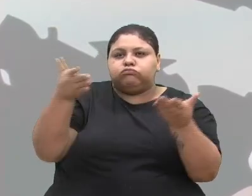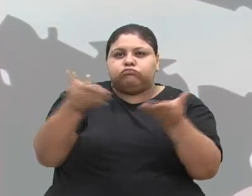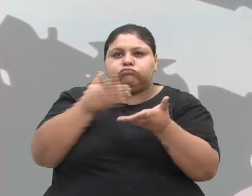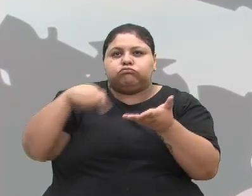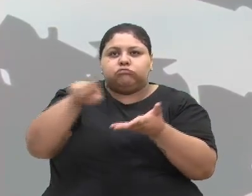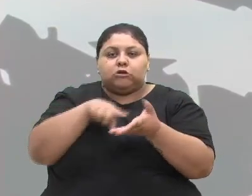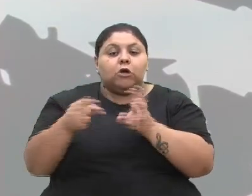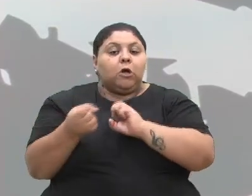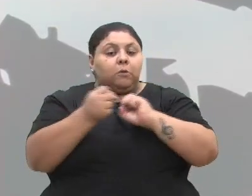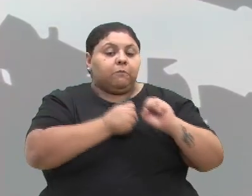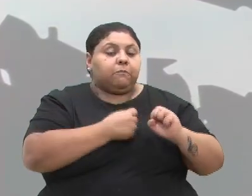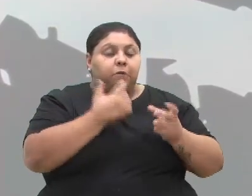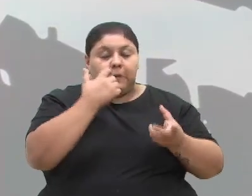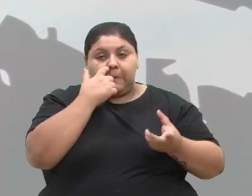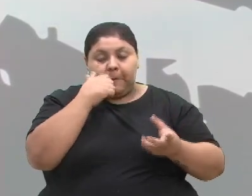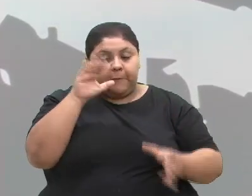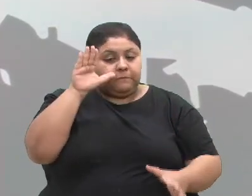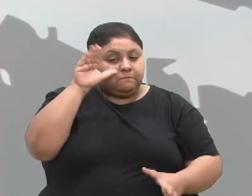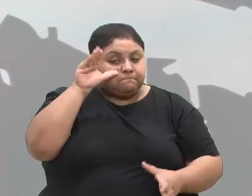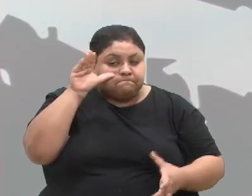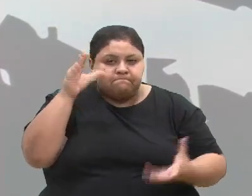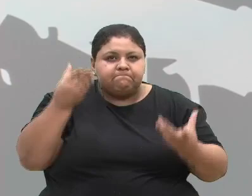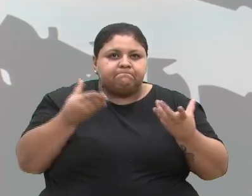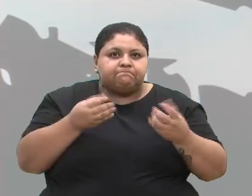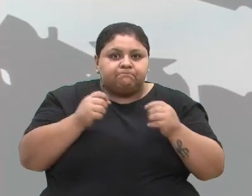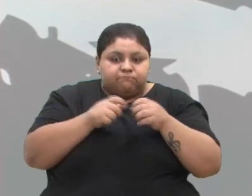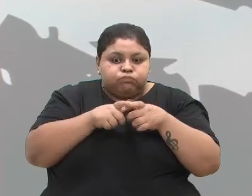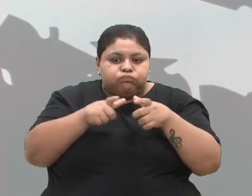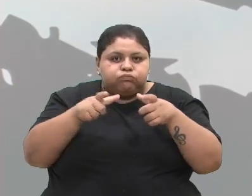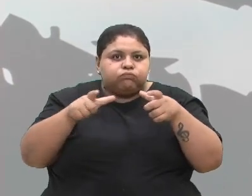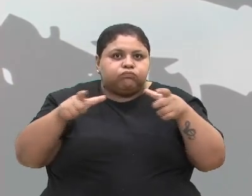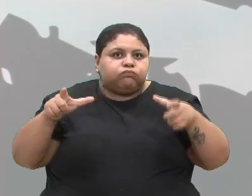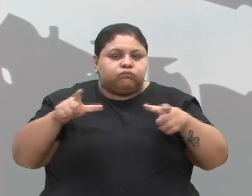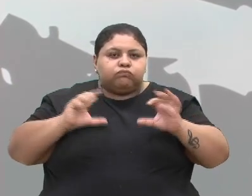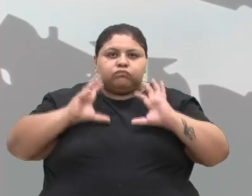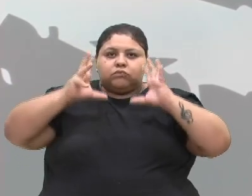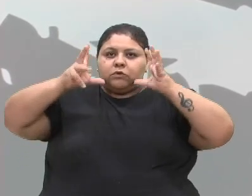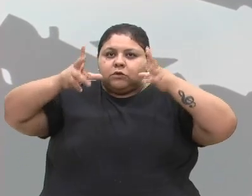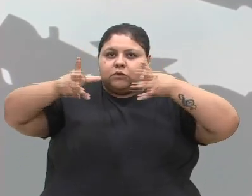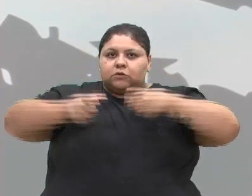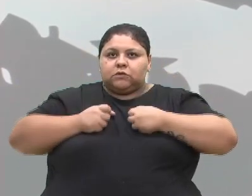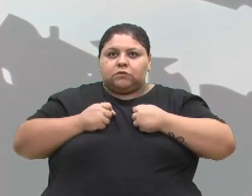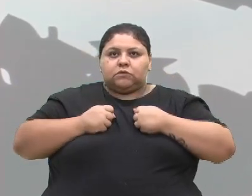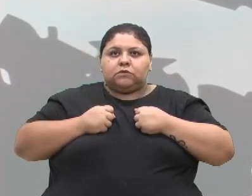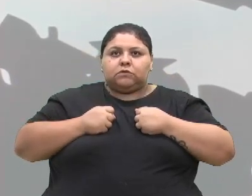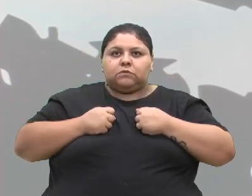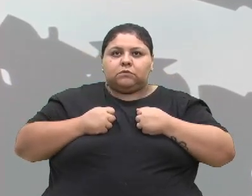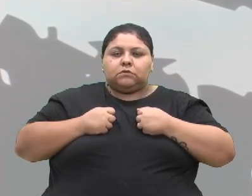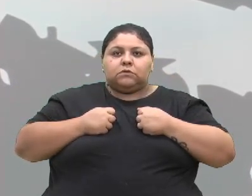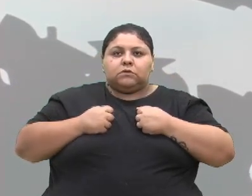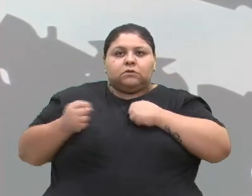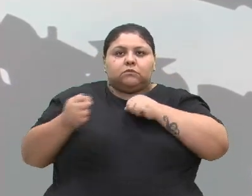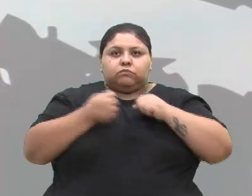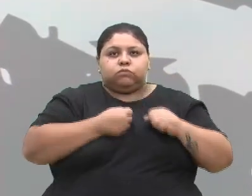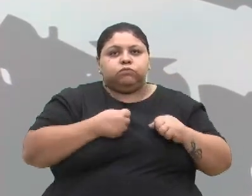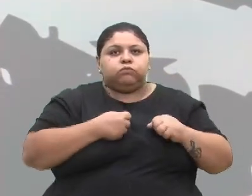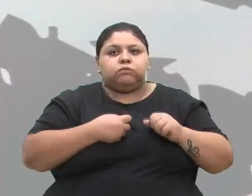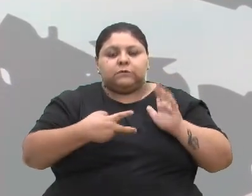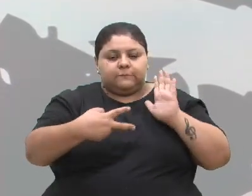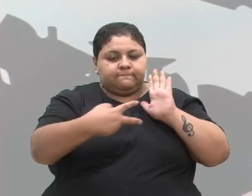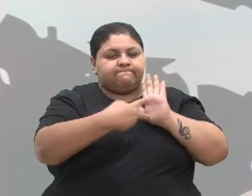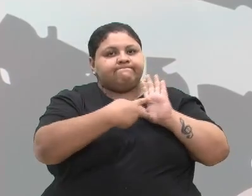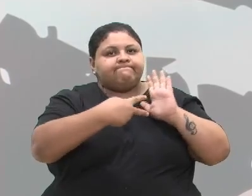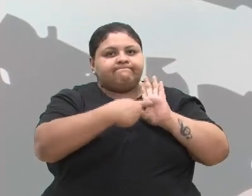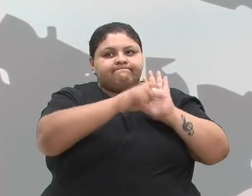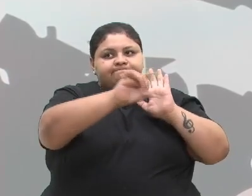gente pudesse observar amplamente todas essas questões e pudesse dar atenção a